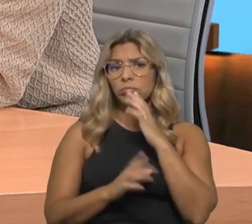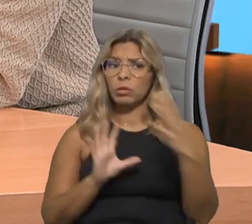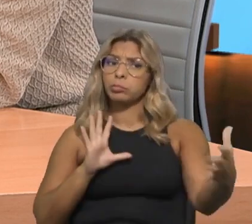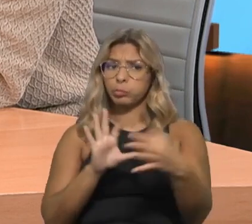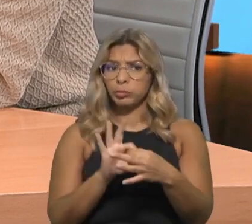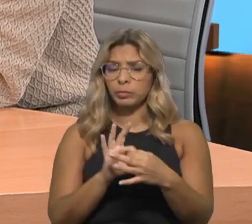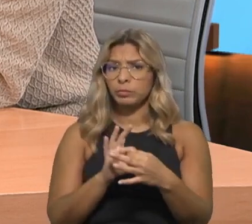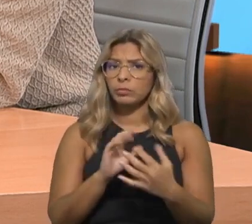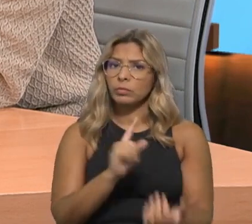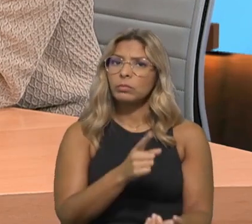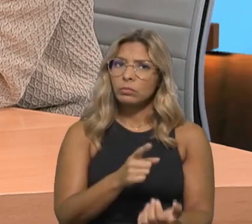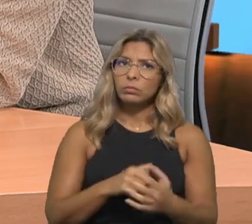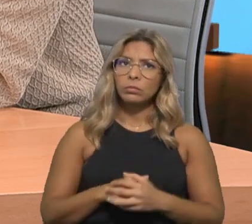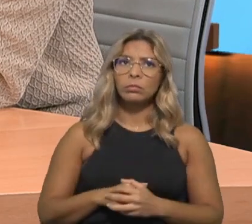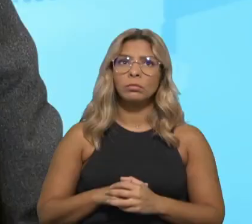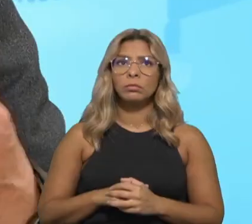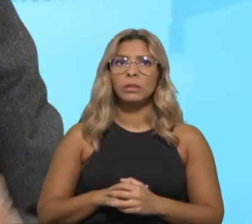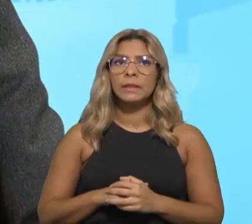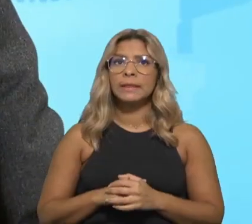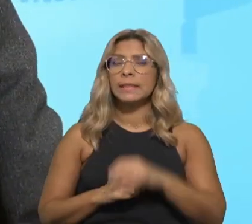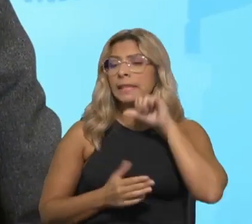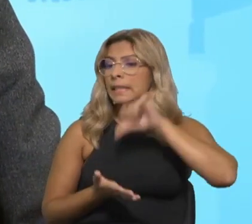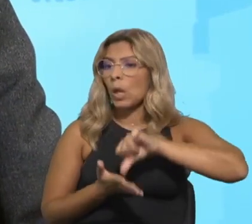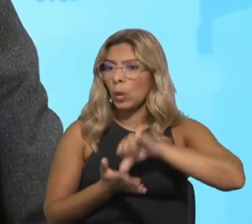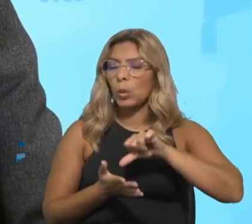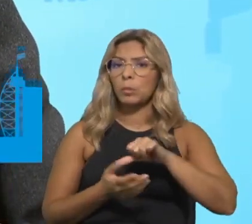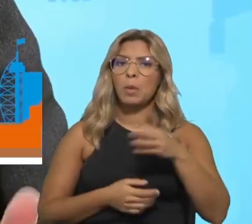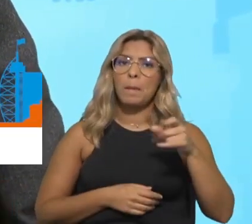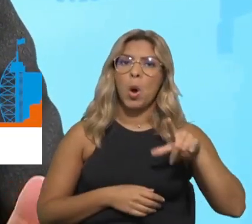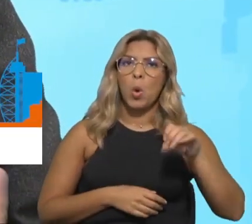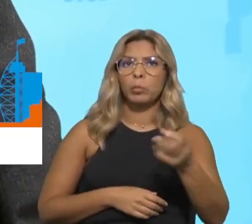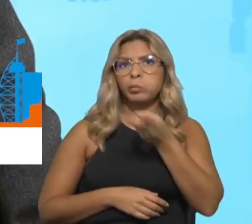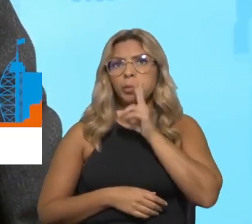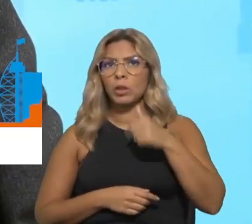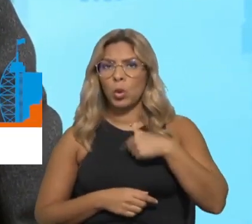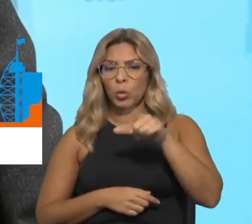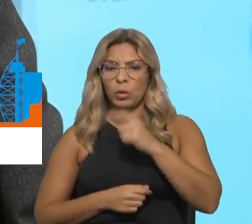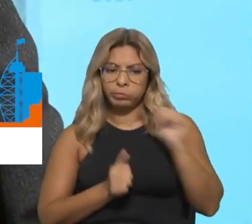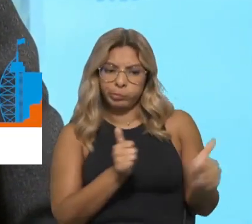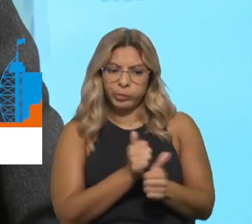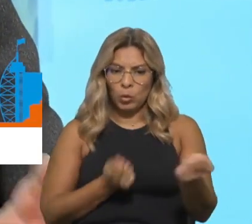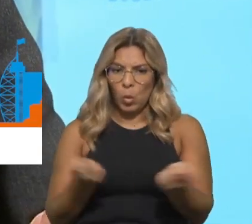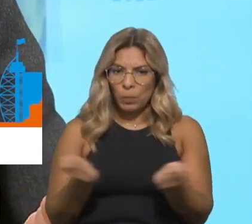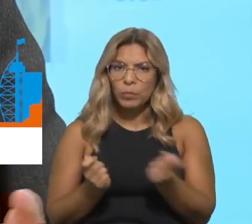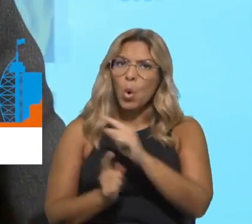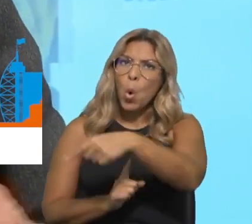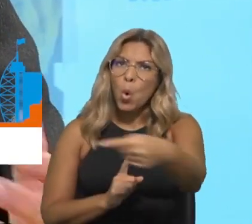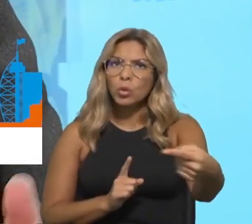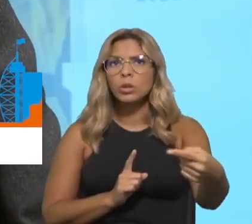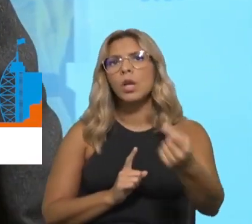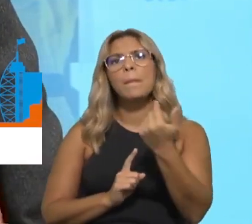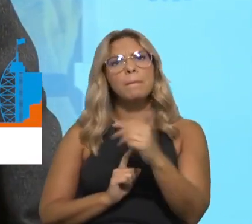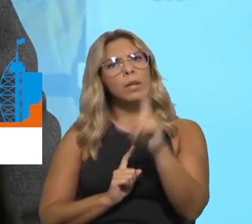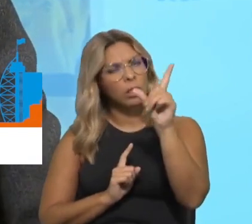ISO Portanto o centro é animado pelo padre Paulo Coelho que é o diretor por mim que sou o colaborador e outros de unios mas